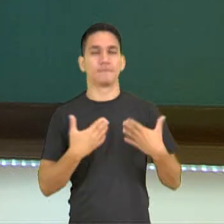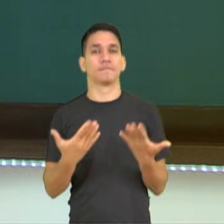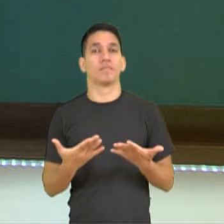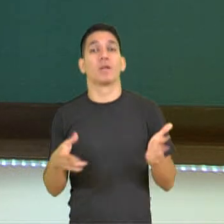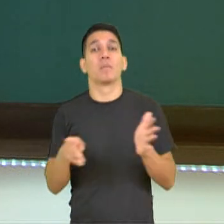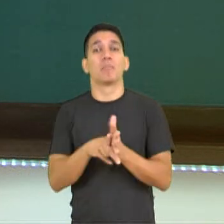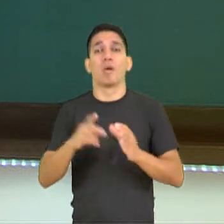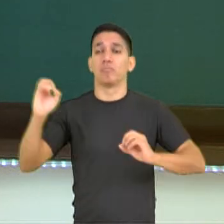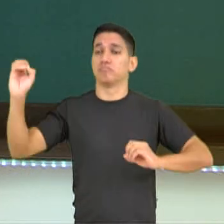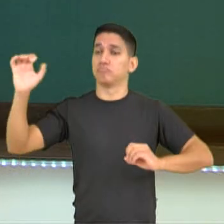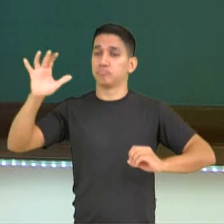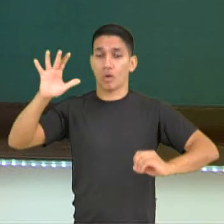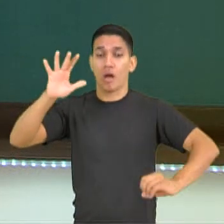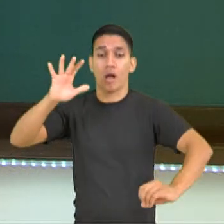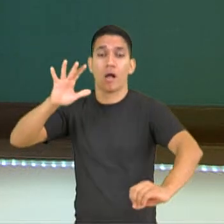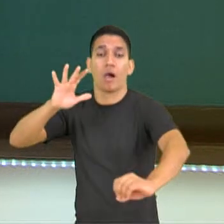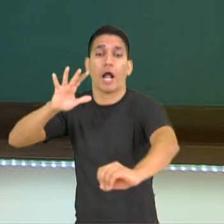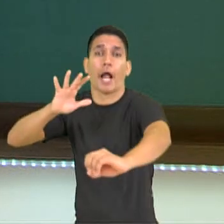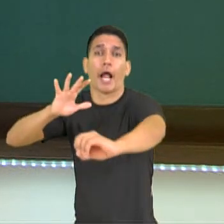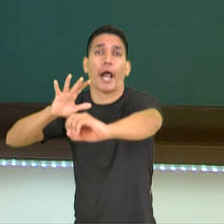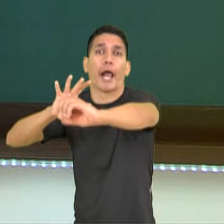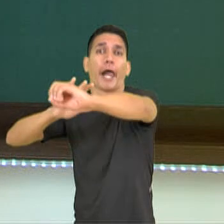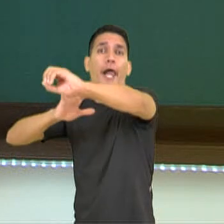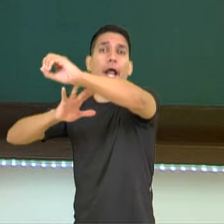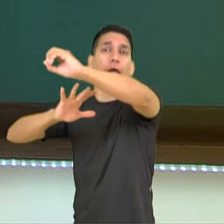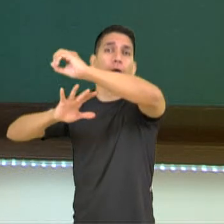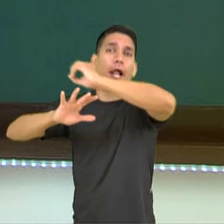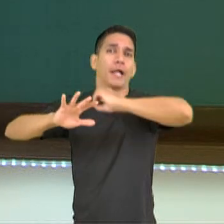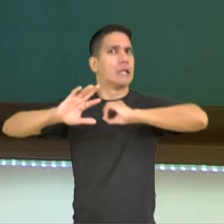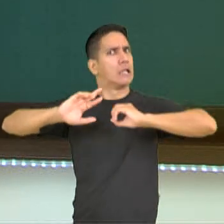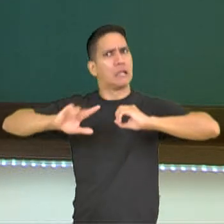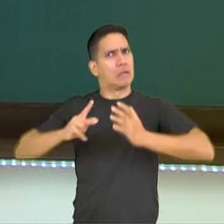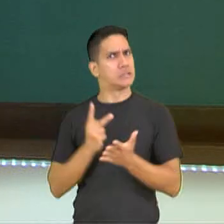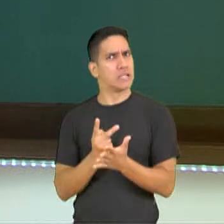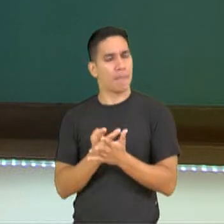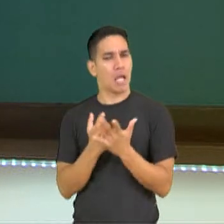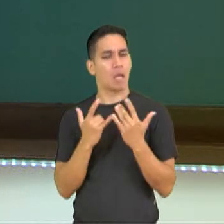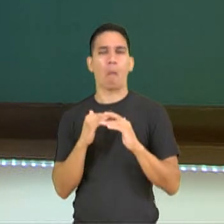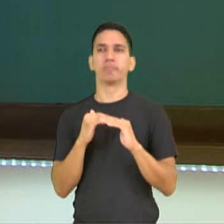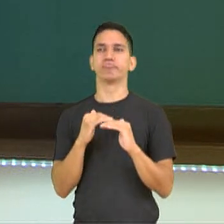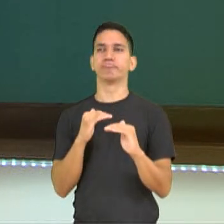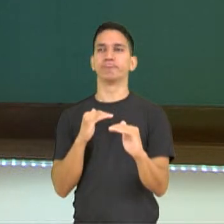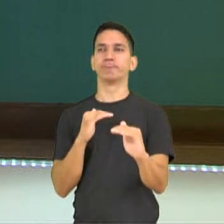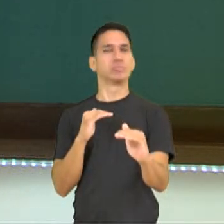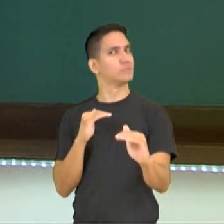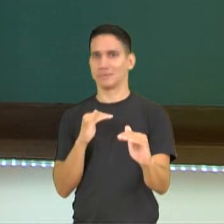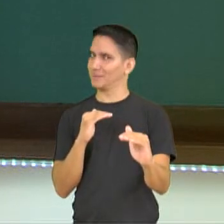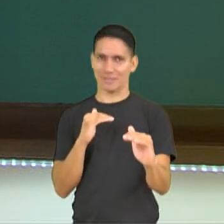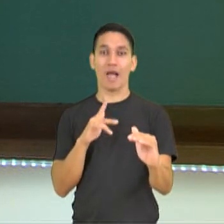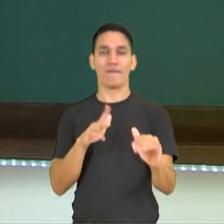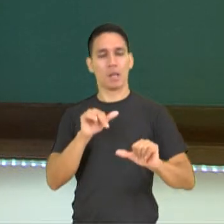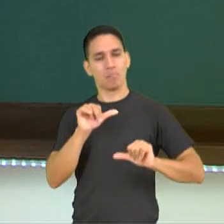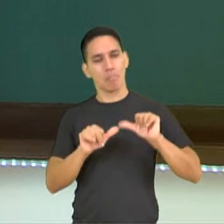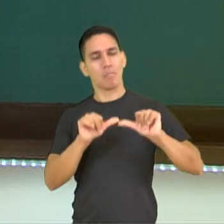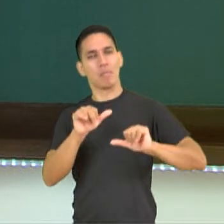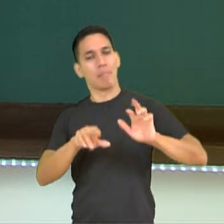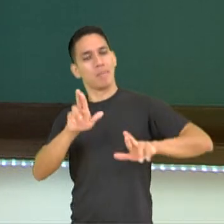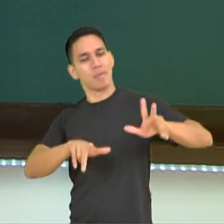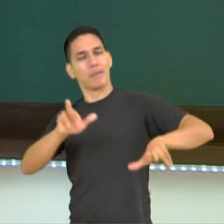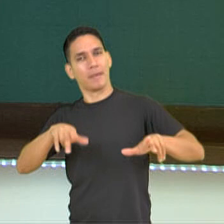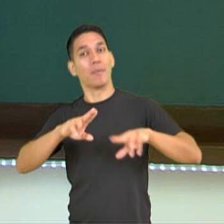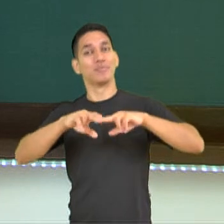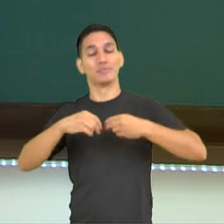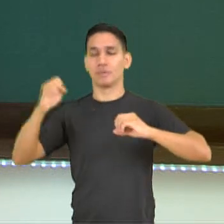longo do ano. Não é sempre igual o ano inteiro. Essa diferença da distribuição da luz e